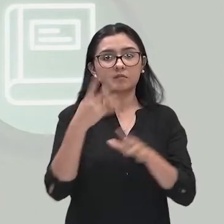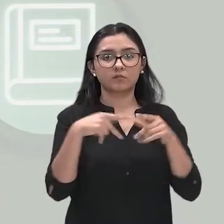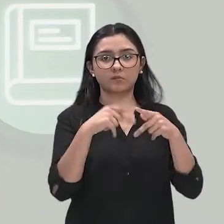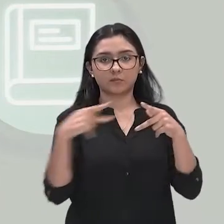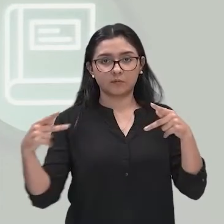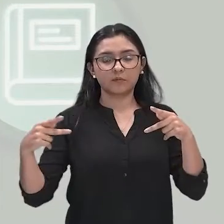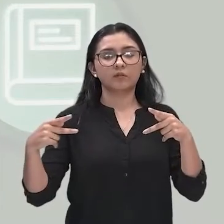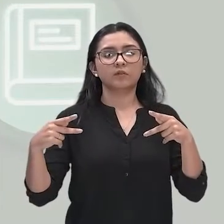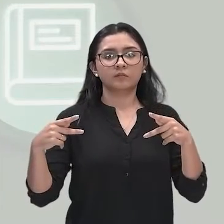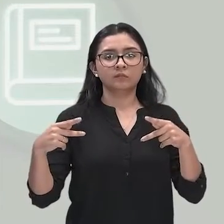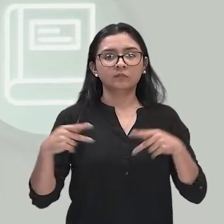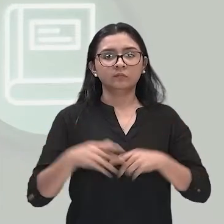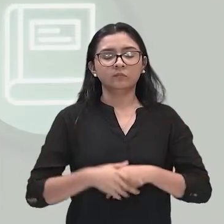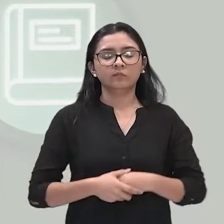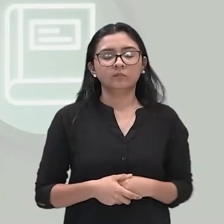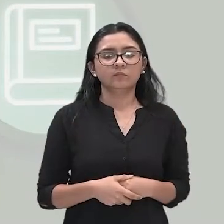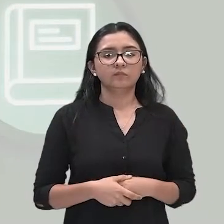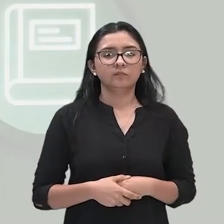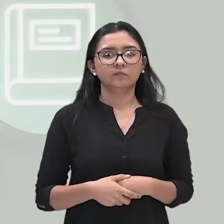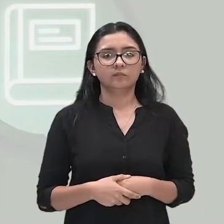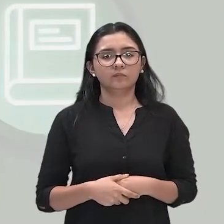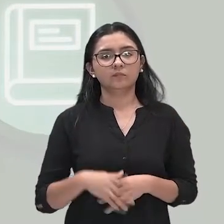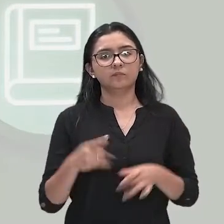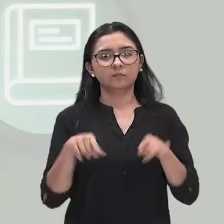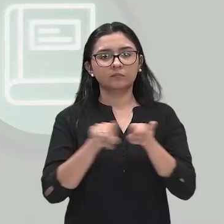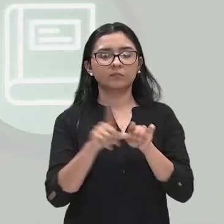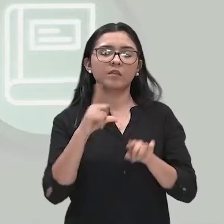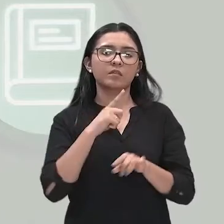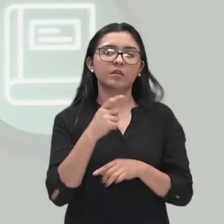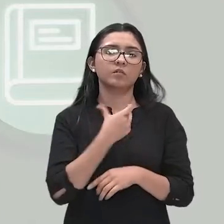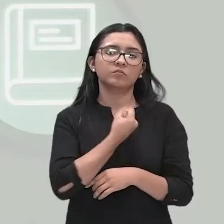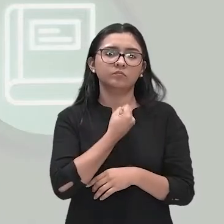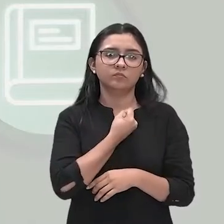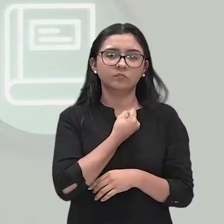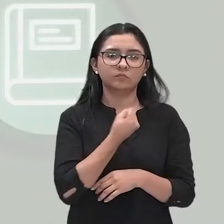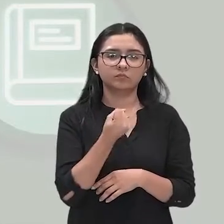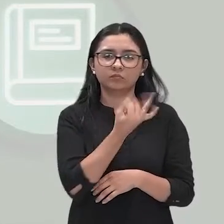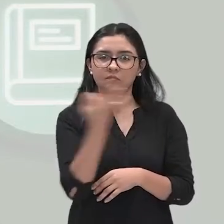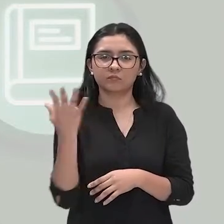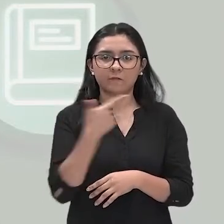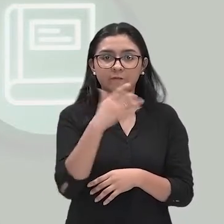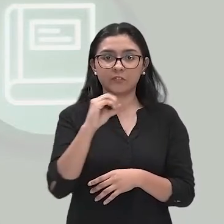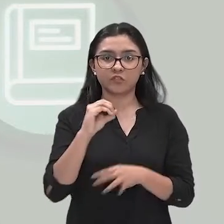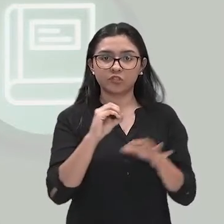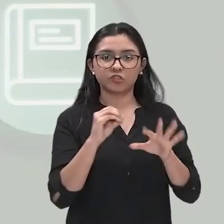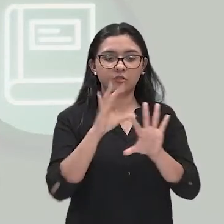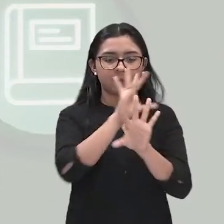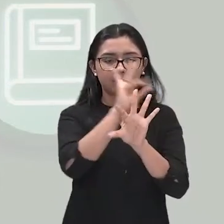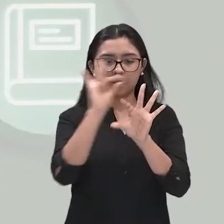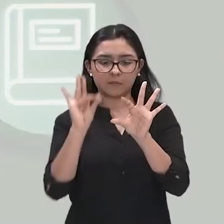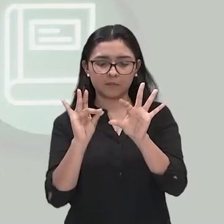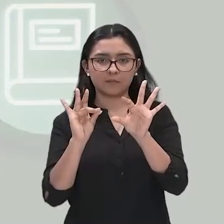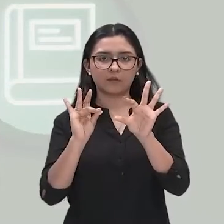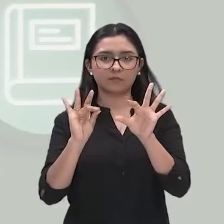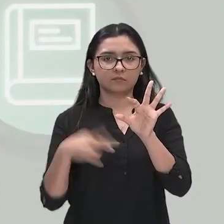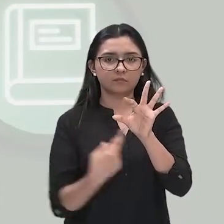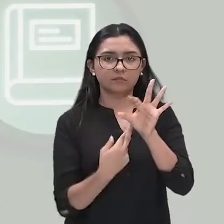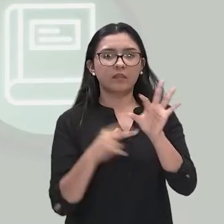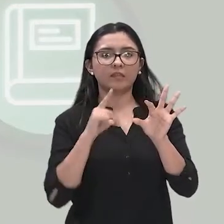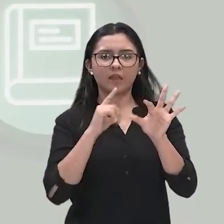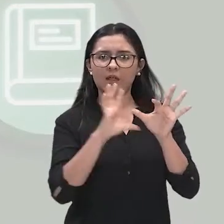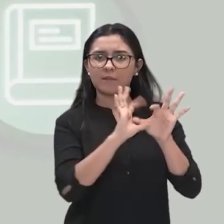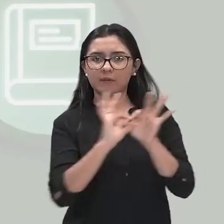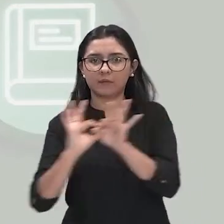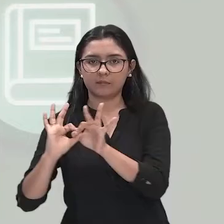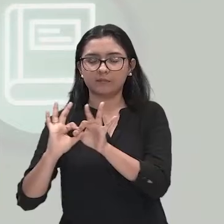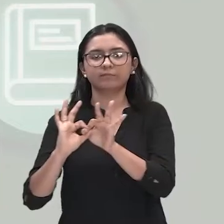proteína, tá? Citei aí um número, né, de 20 aminoácidos ali conectados, então a gente tem uma cadeia bem